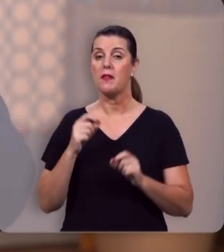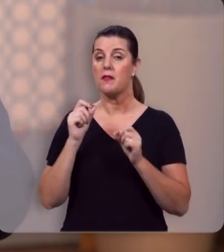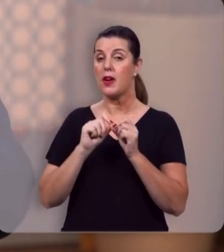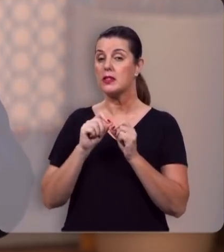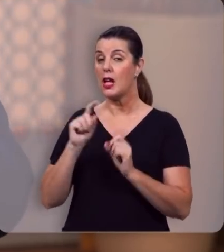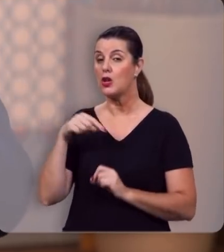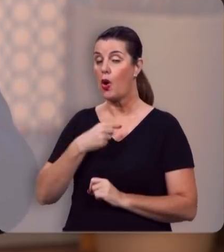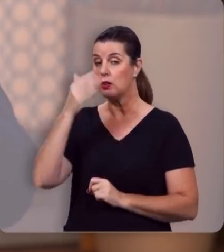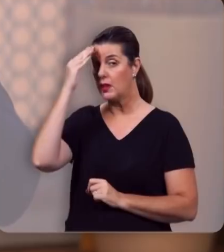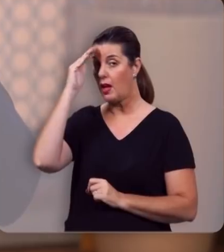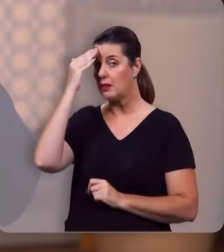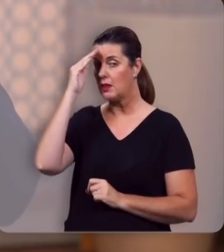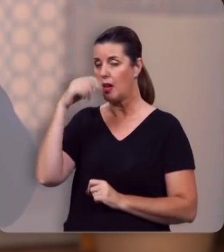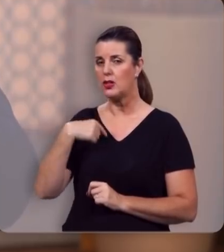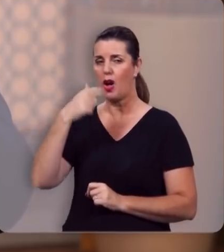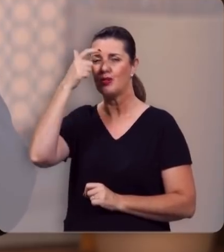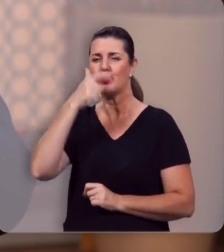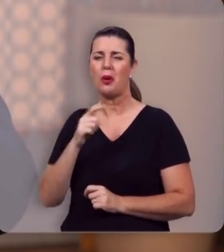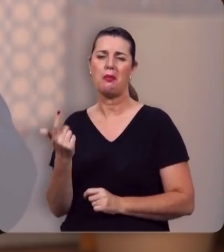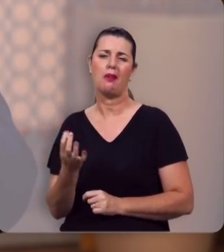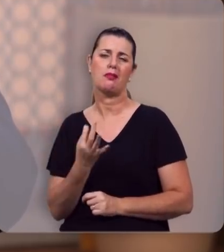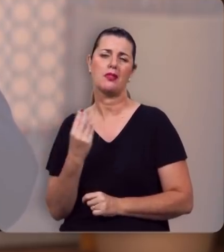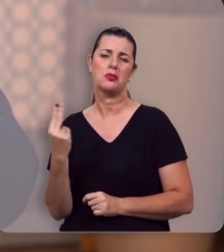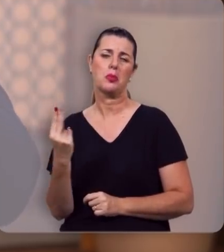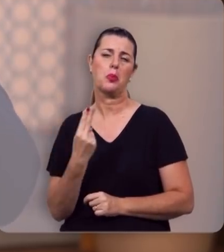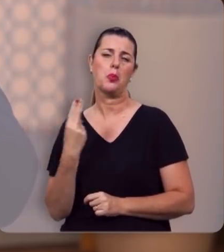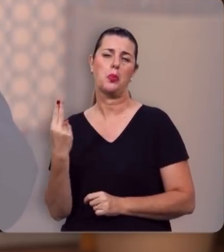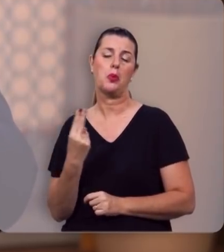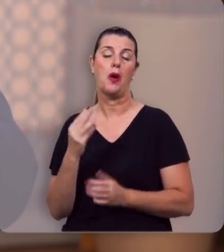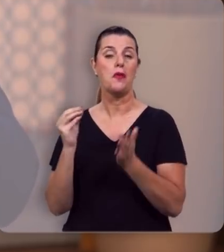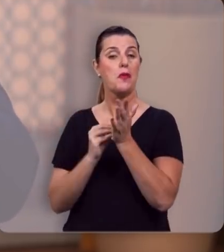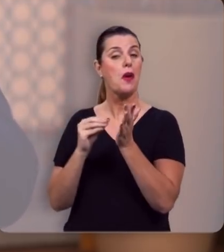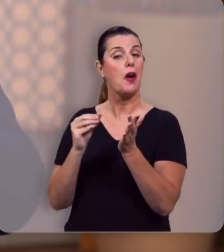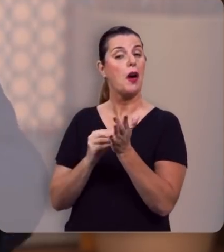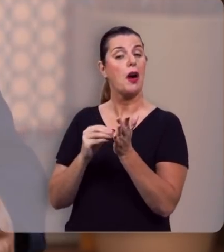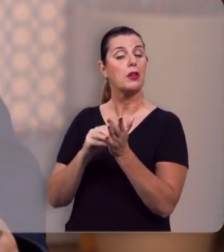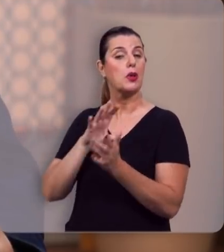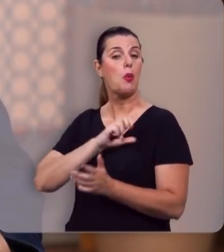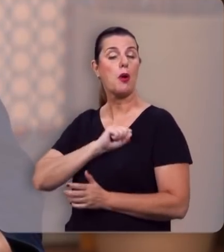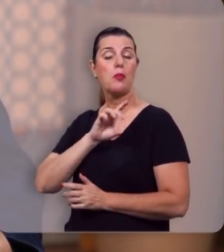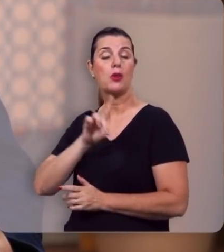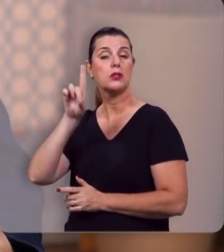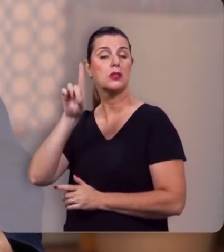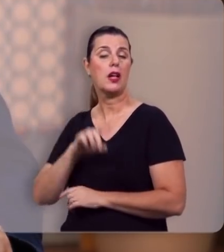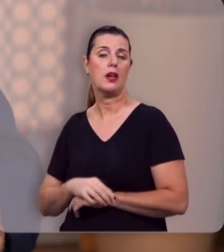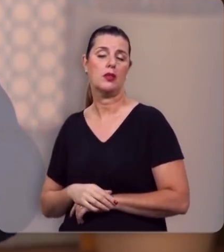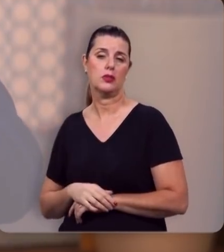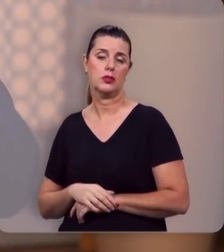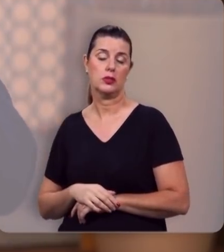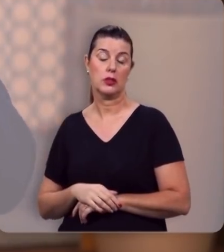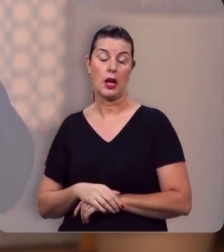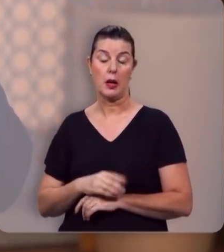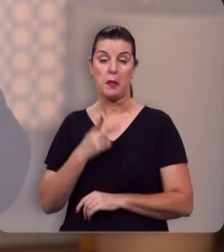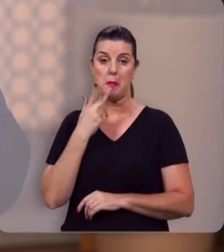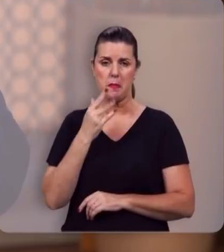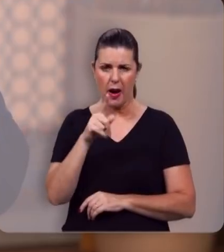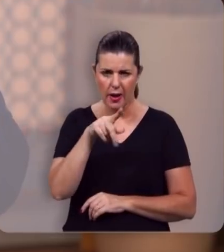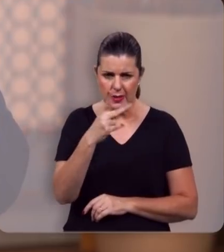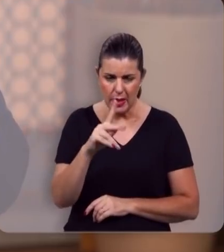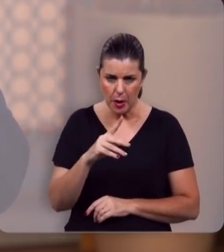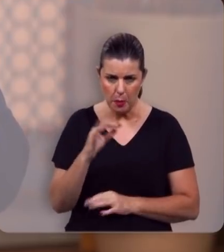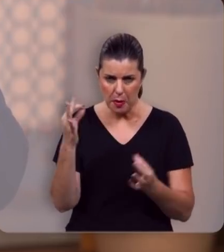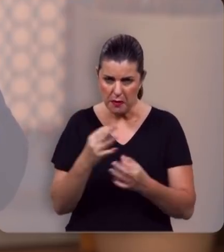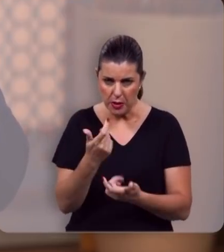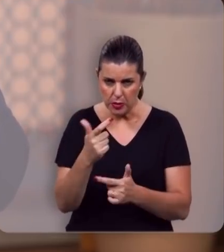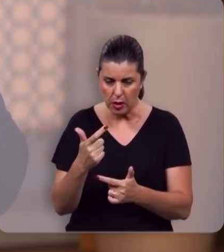fazer entender que nós não somos nada sem o amor do Senhor na nossa vida. Então, se o seu pai não foi